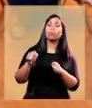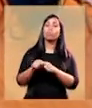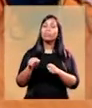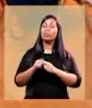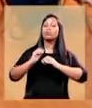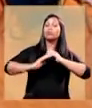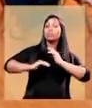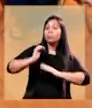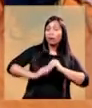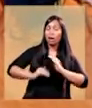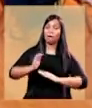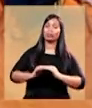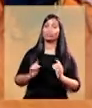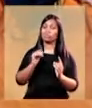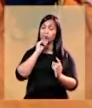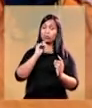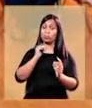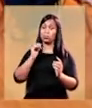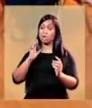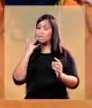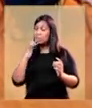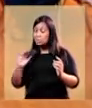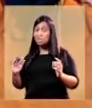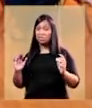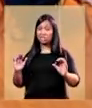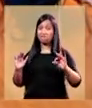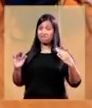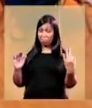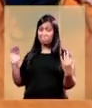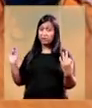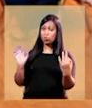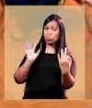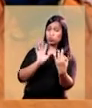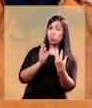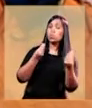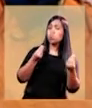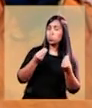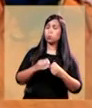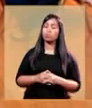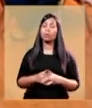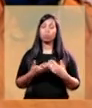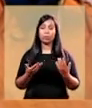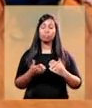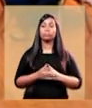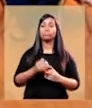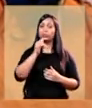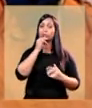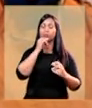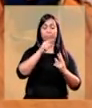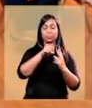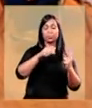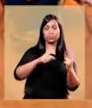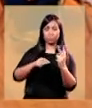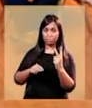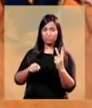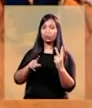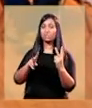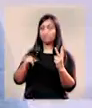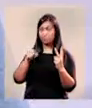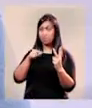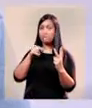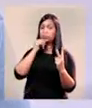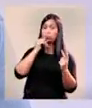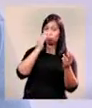que é feito na prática a aproximação dessas crianças com as famílias substitutas? Bom, um casal chega que é encaminhado pela